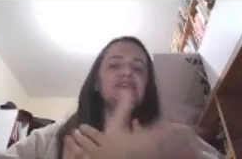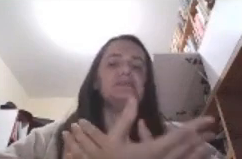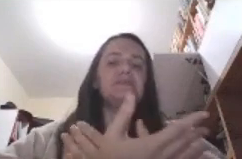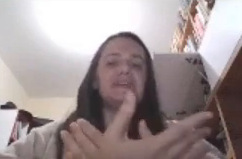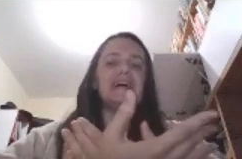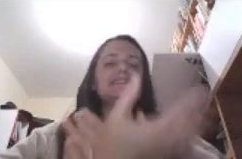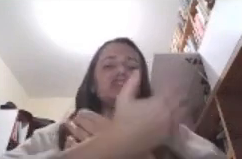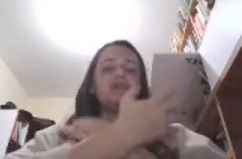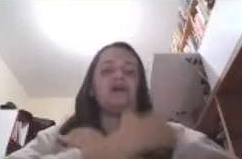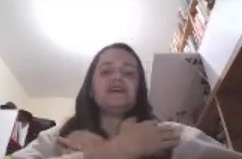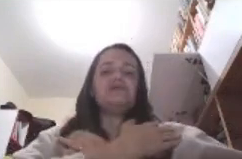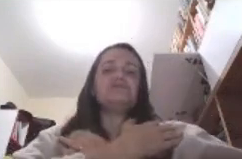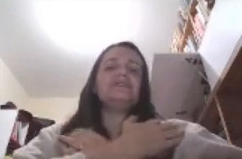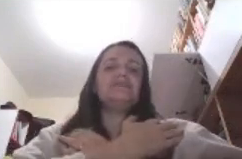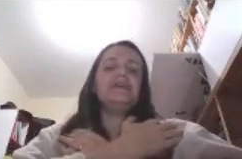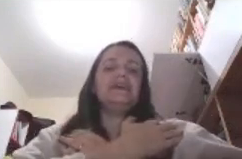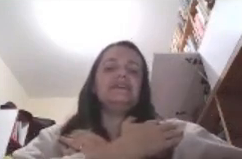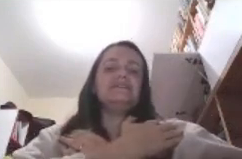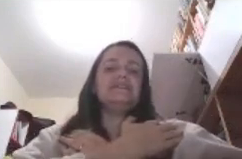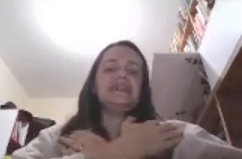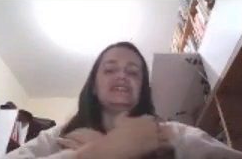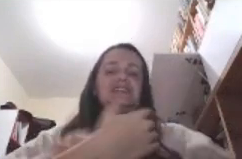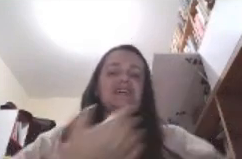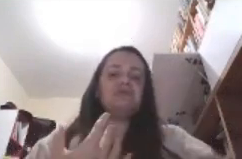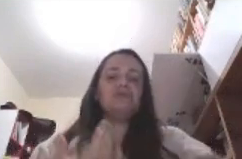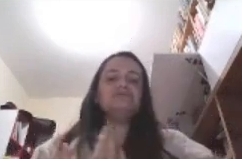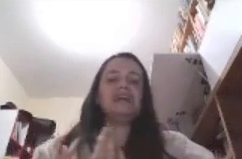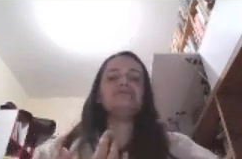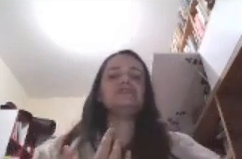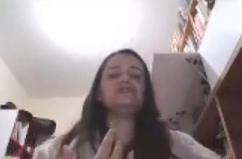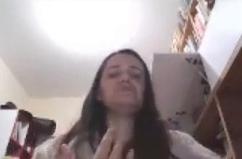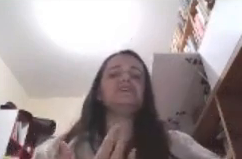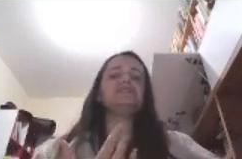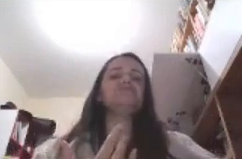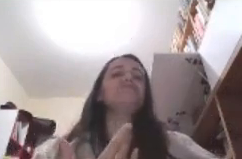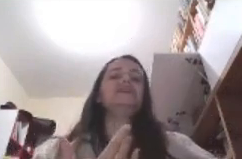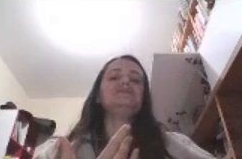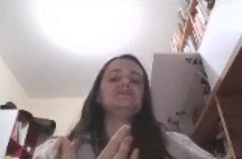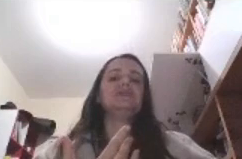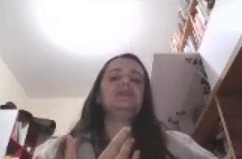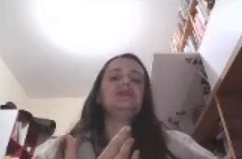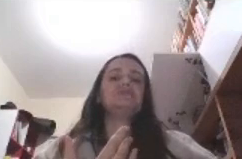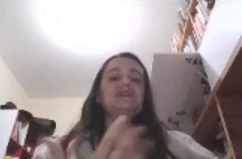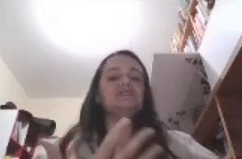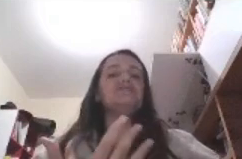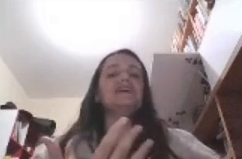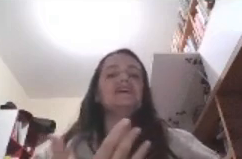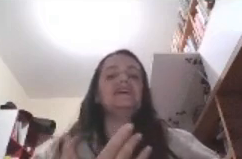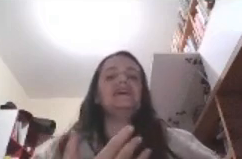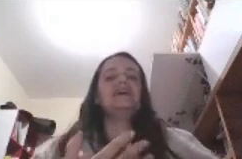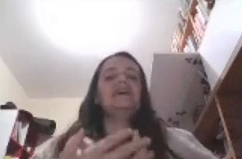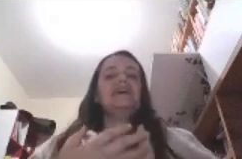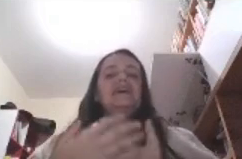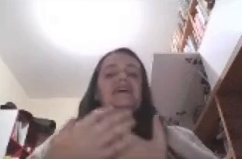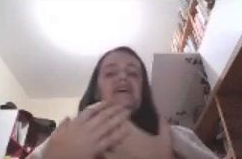que assim que o bebê nasce, já coloque junto da mãe, tá? Já tenha o contato da estimulação do peito, porque isso